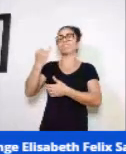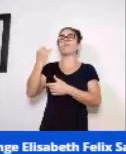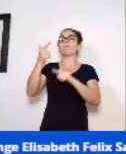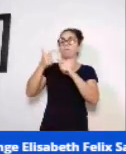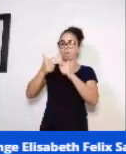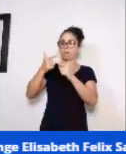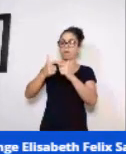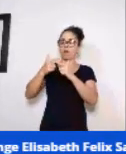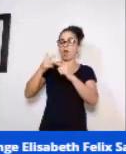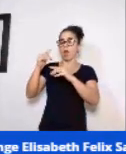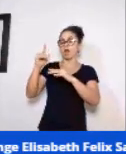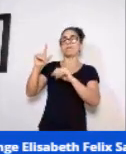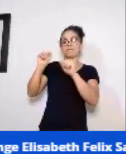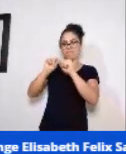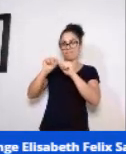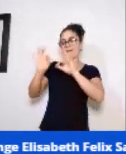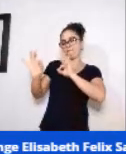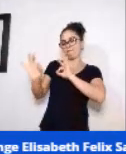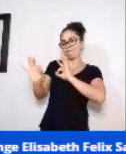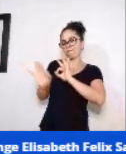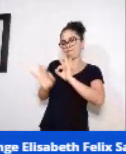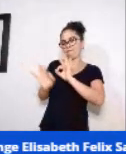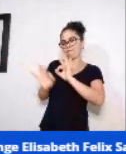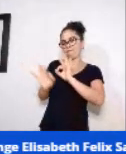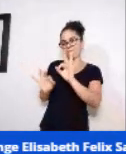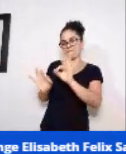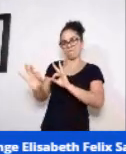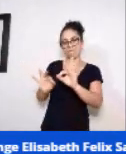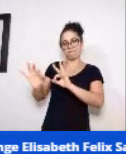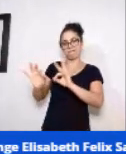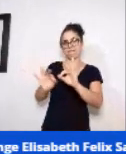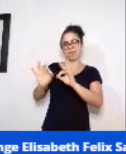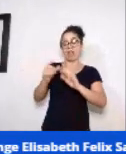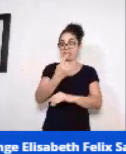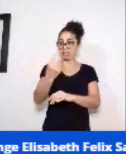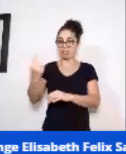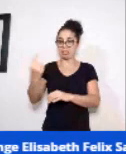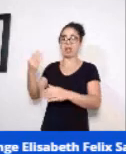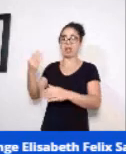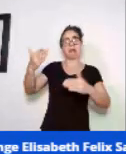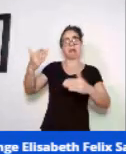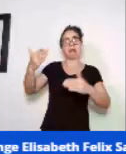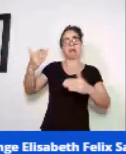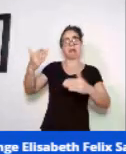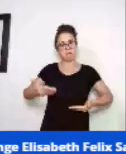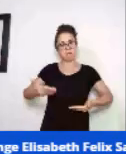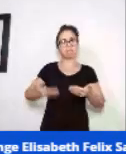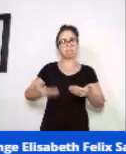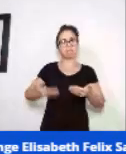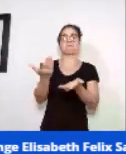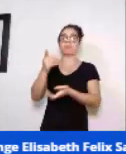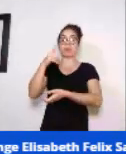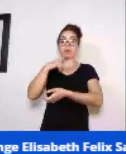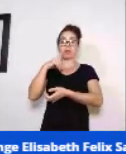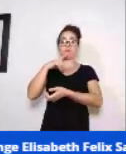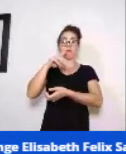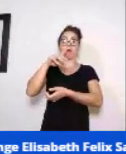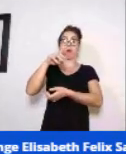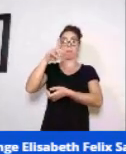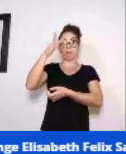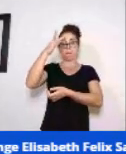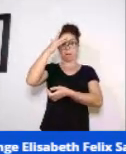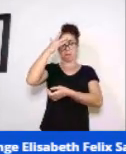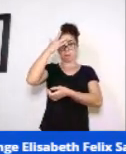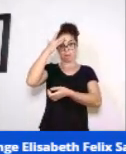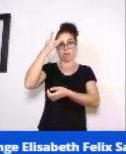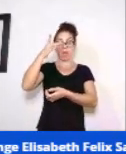das atividades inerentes a cada uma das funções. Por exemplo, nós tivemos monitores contribuindo na entrega dos